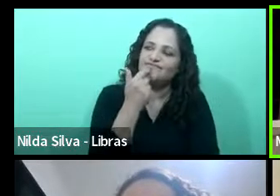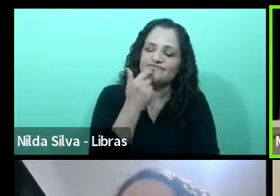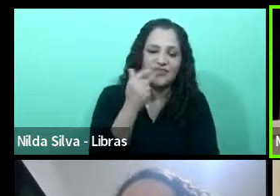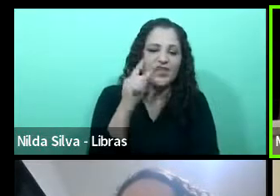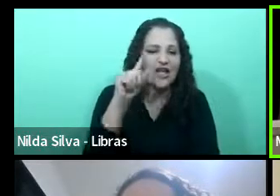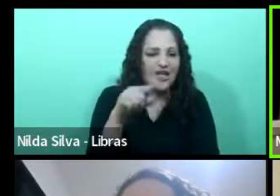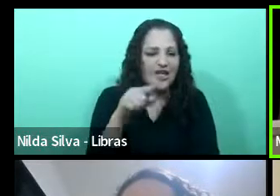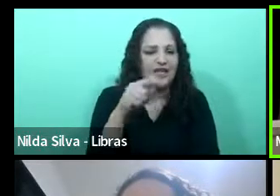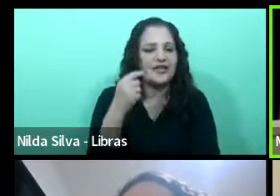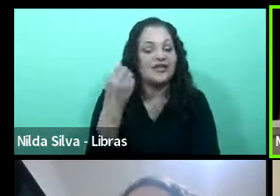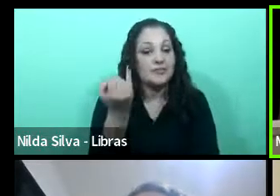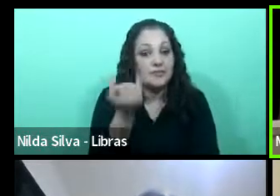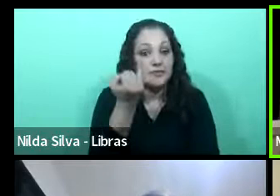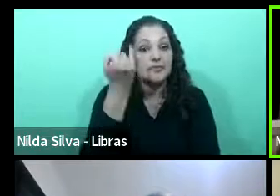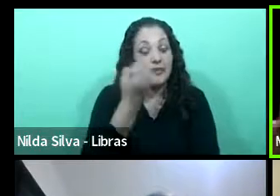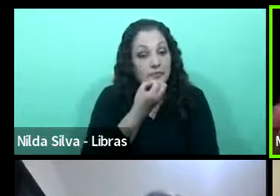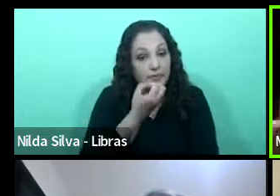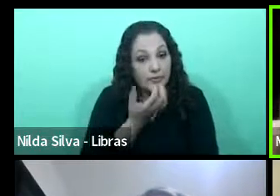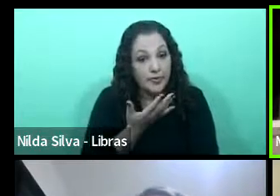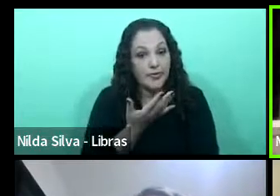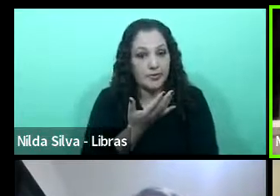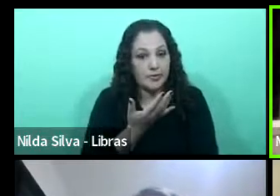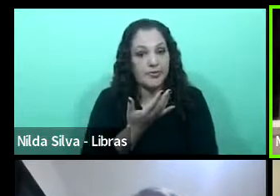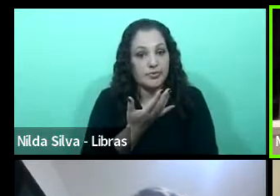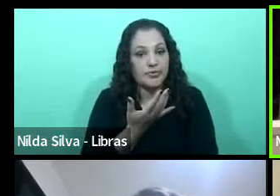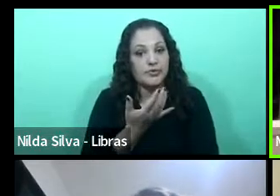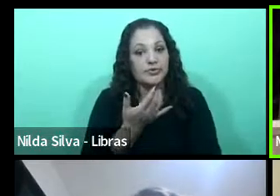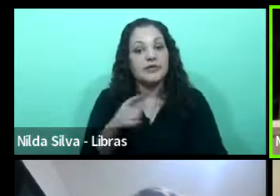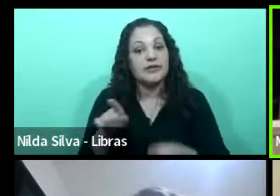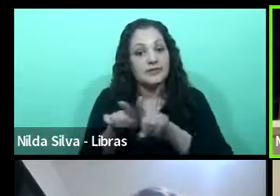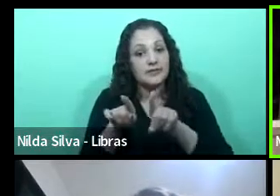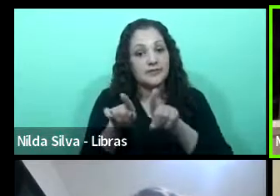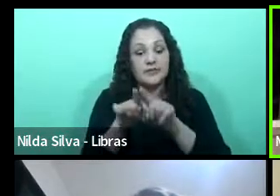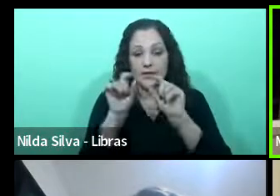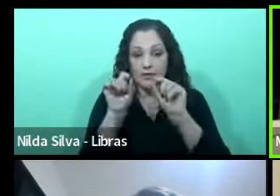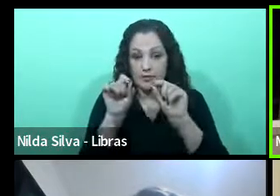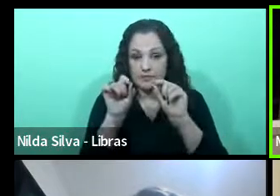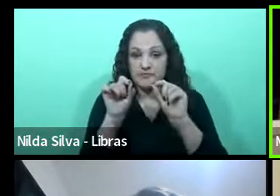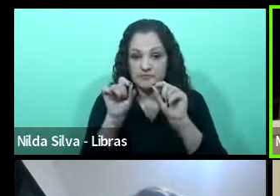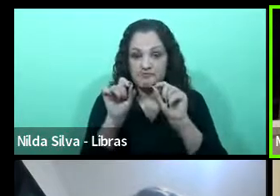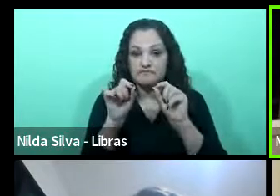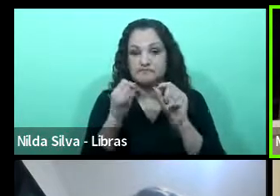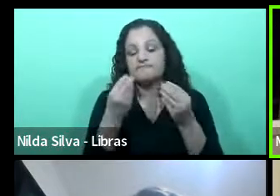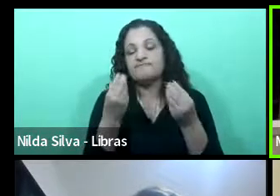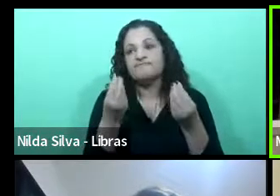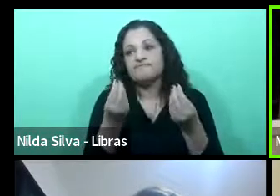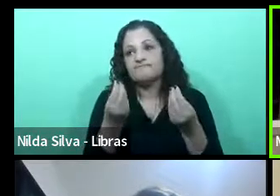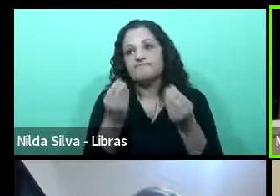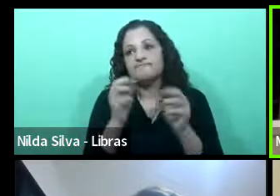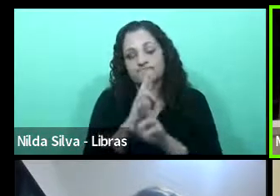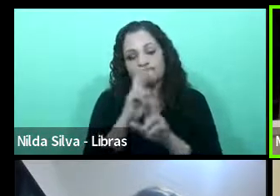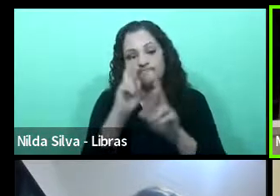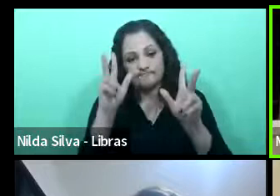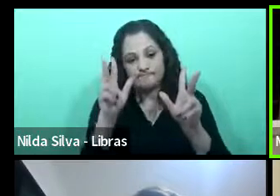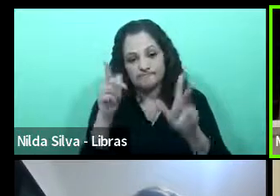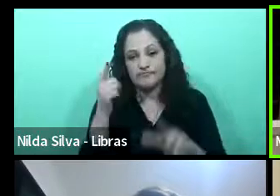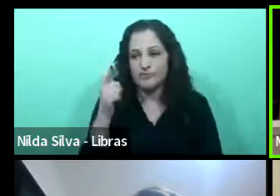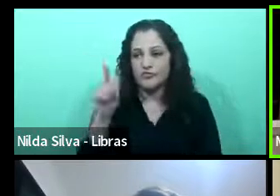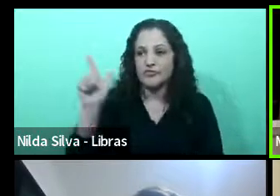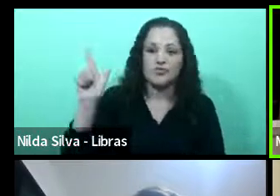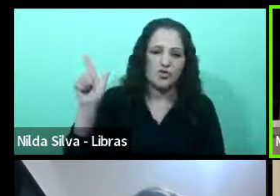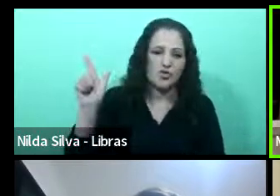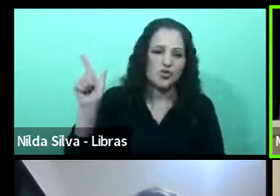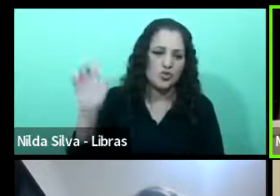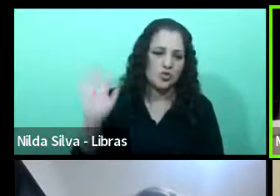muito bem-vinda. E também tem uma coisa, né? Assim, diferente dos outros ismos, né?